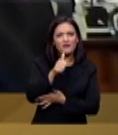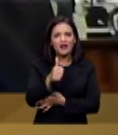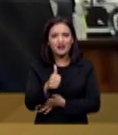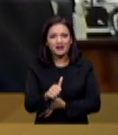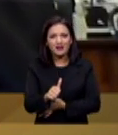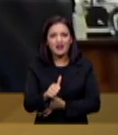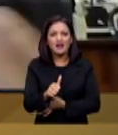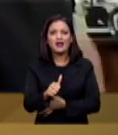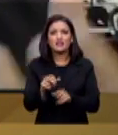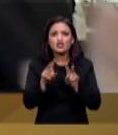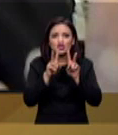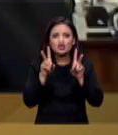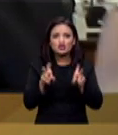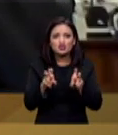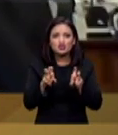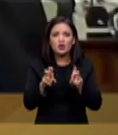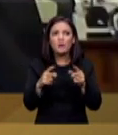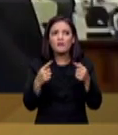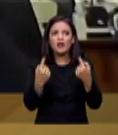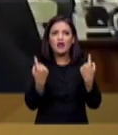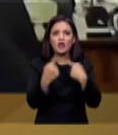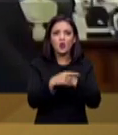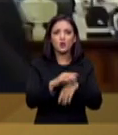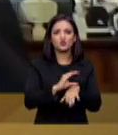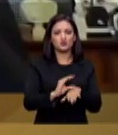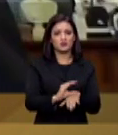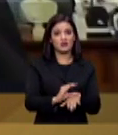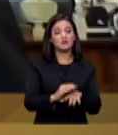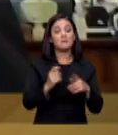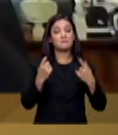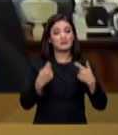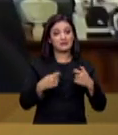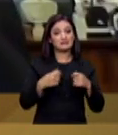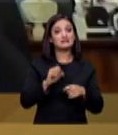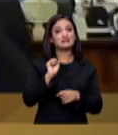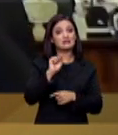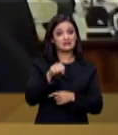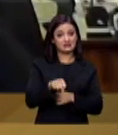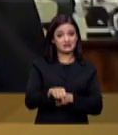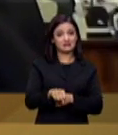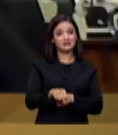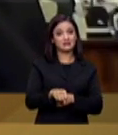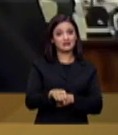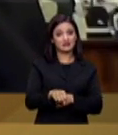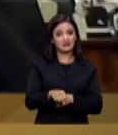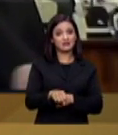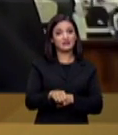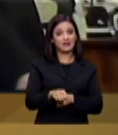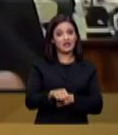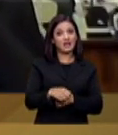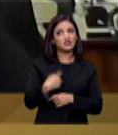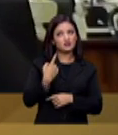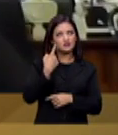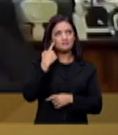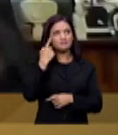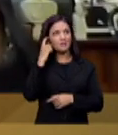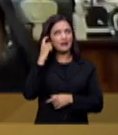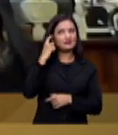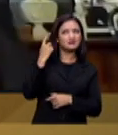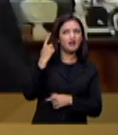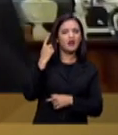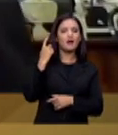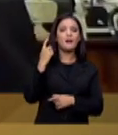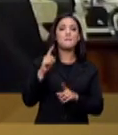de constitucionalidade. De fato, a gente tem que fazer o devido sopesamento. Mas a mim me parece